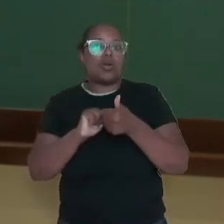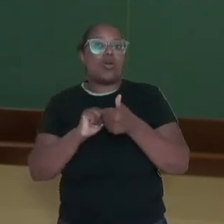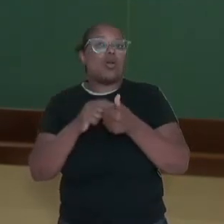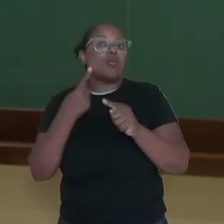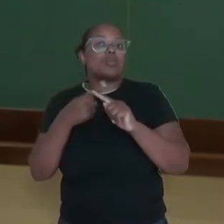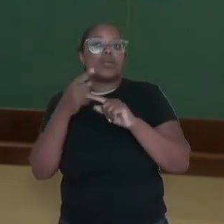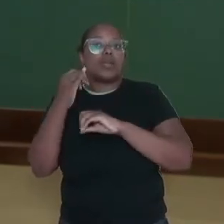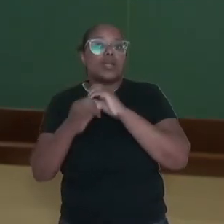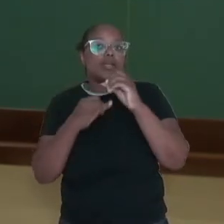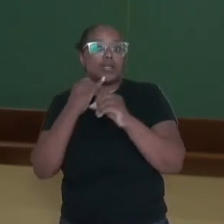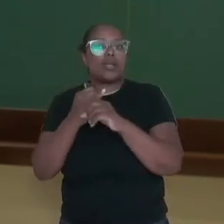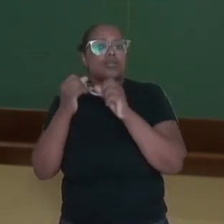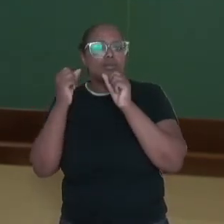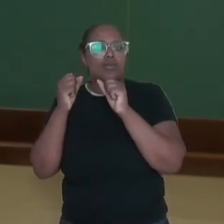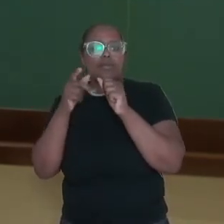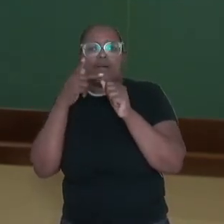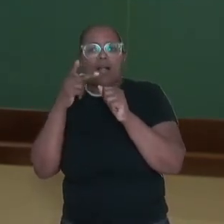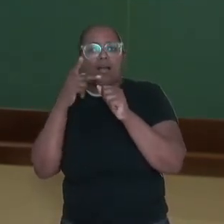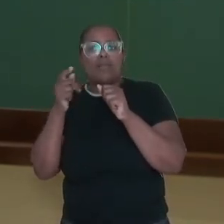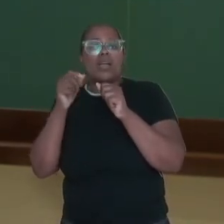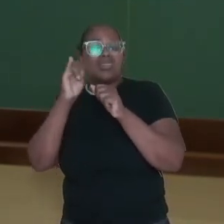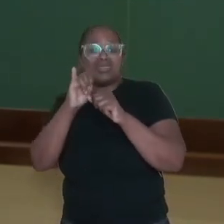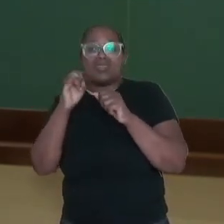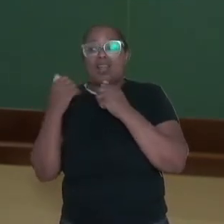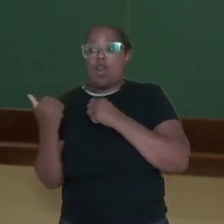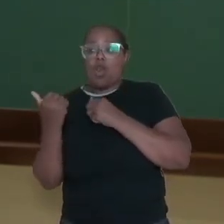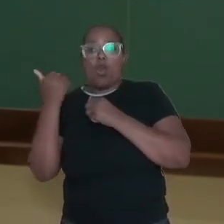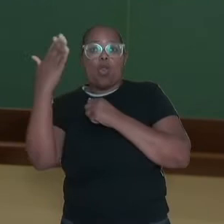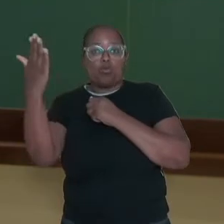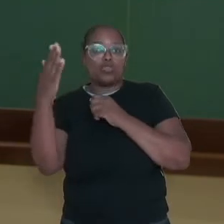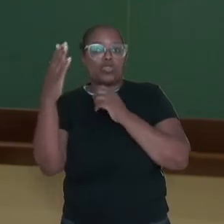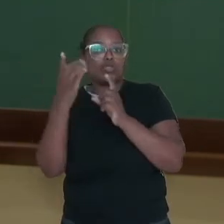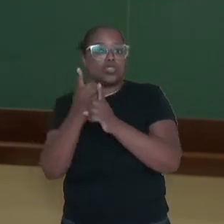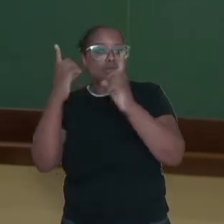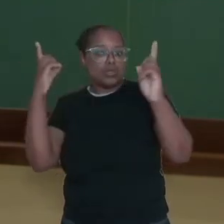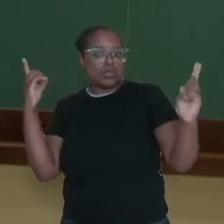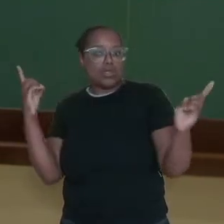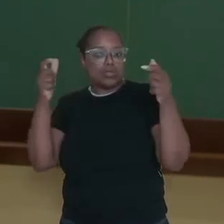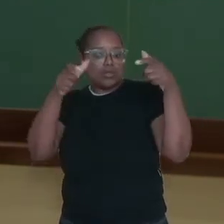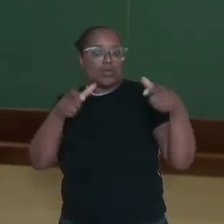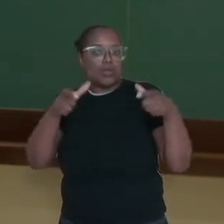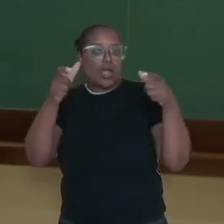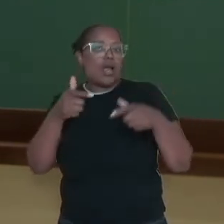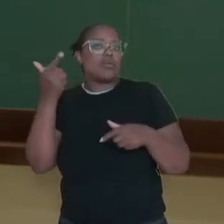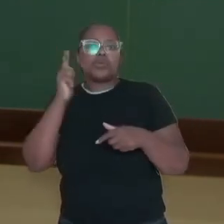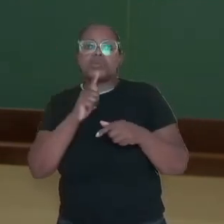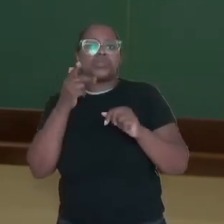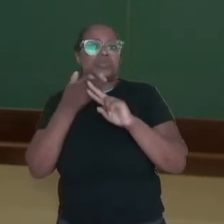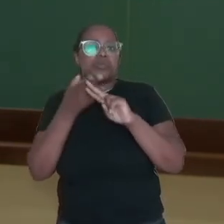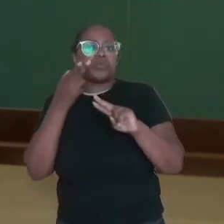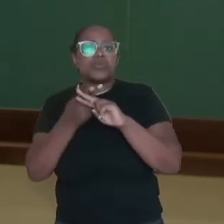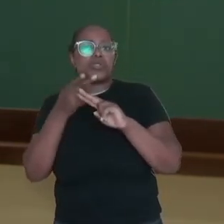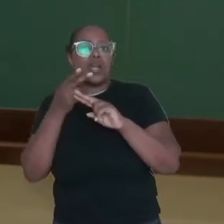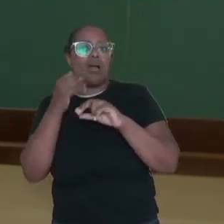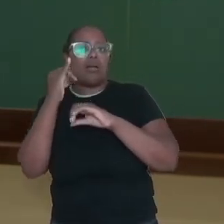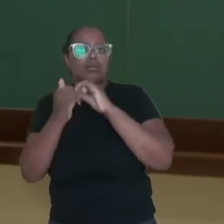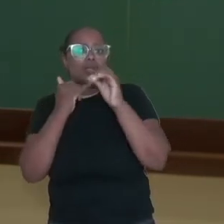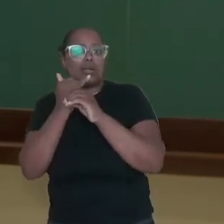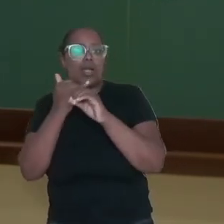permitia que o jogador estivesse longe do local do evento e ele conseguia participar, e também quem